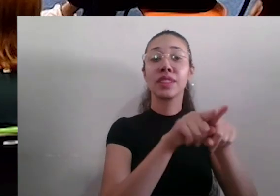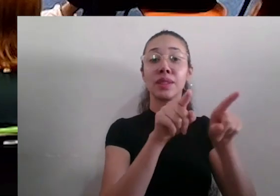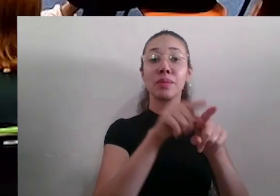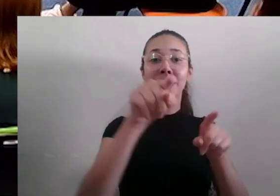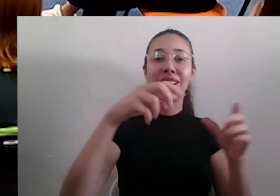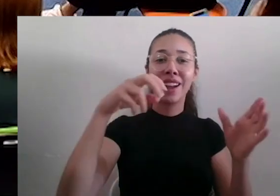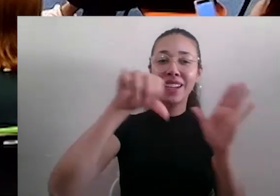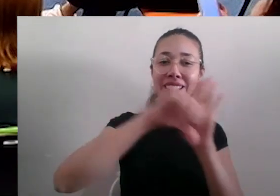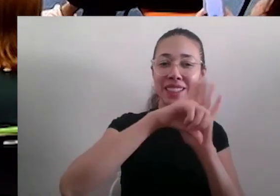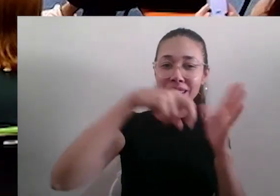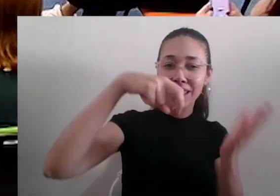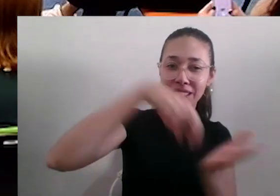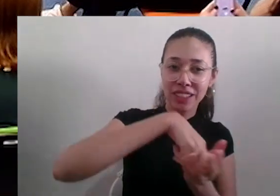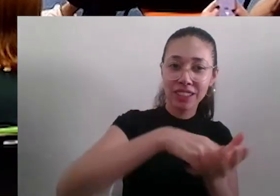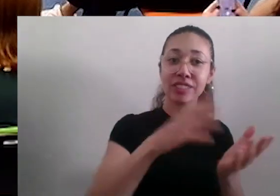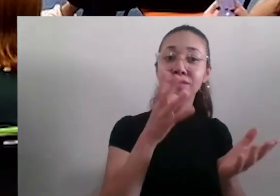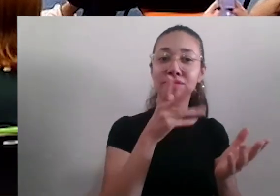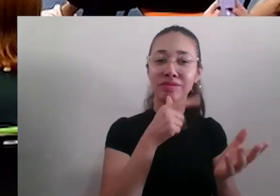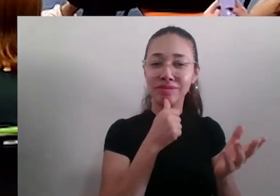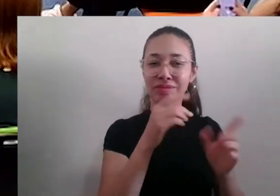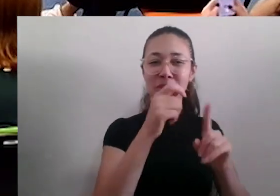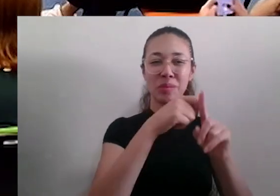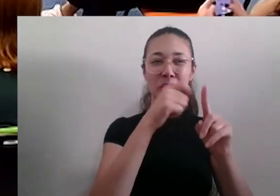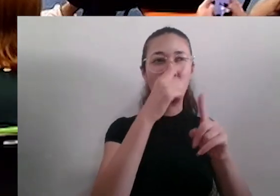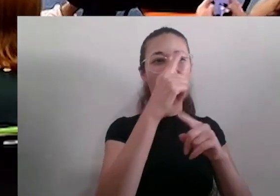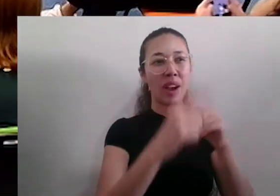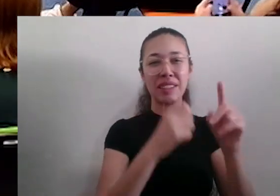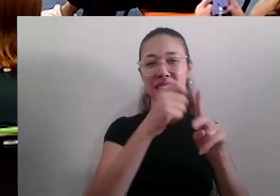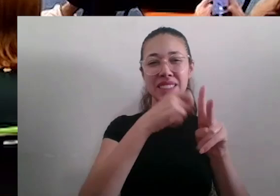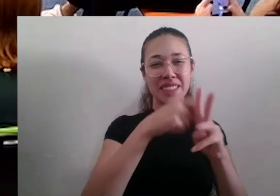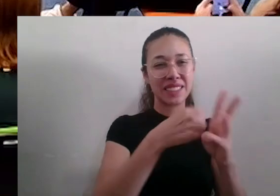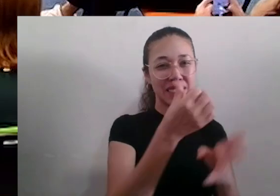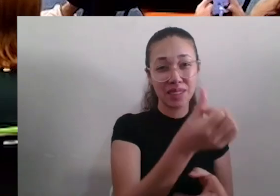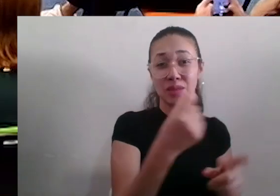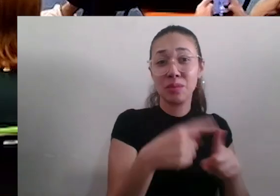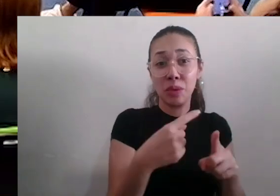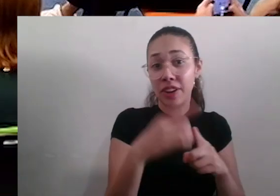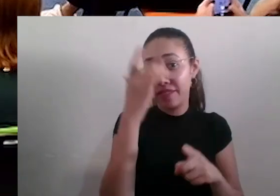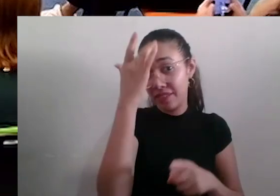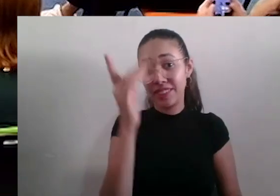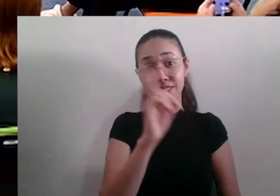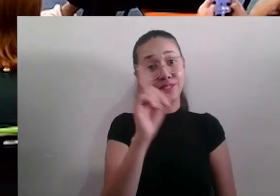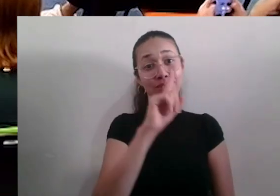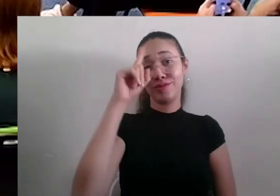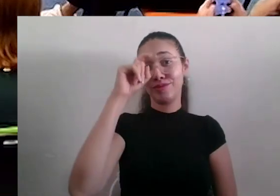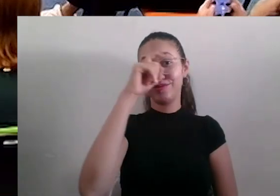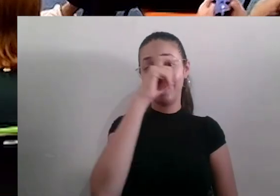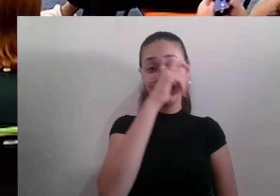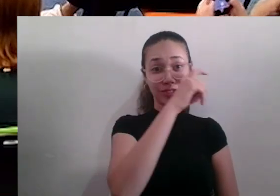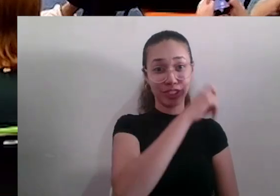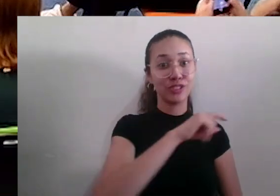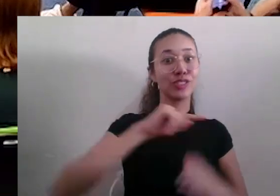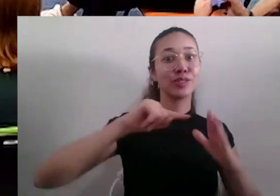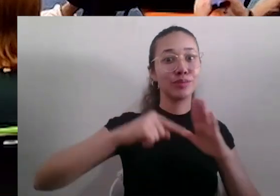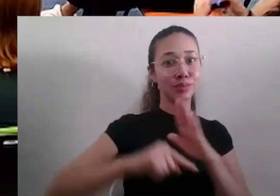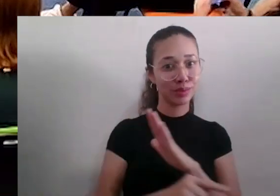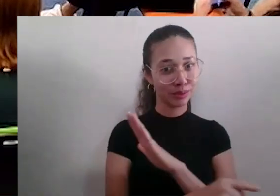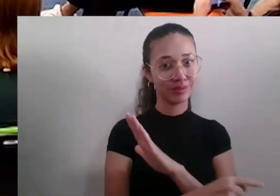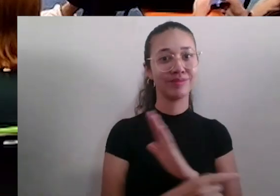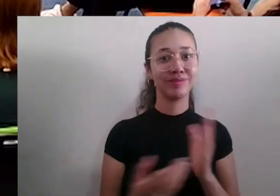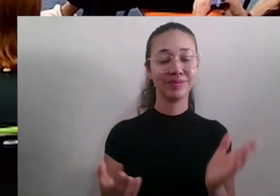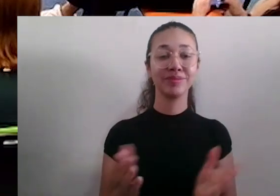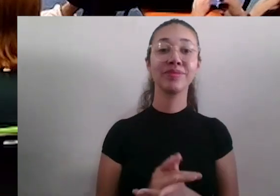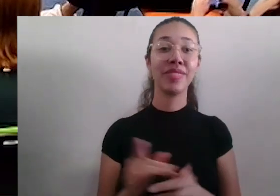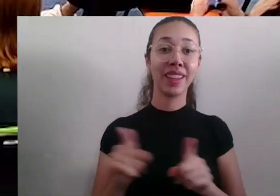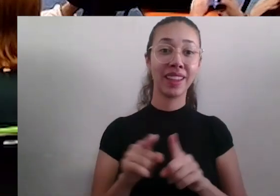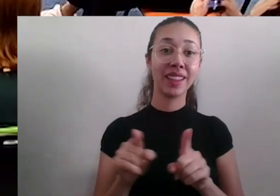eh porque eh porque é tudo muito complexo né É muito difícil é difícil da gente entender e é difícil